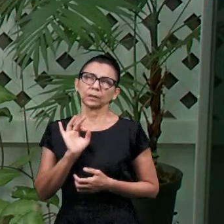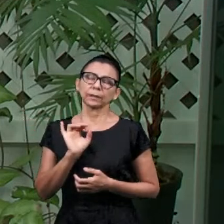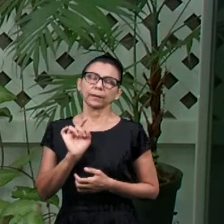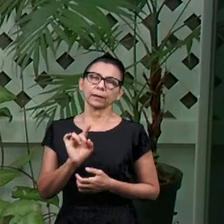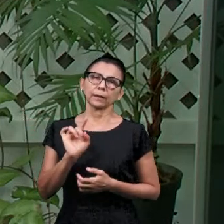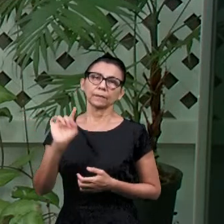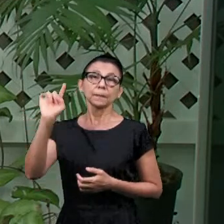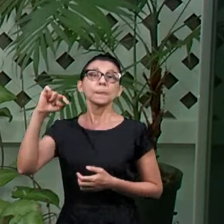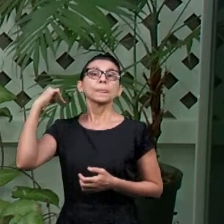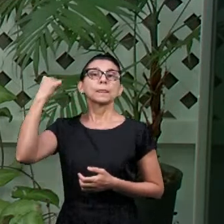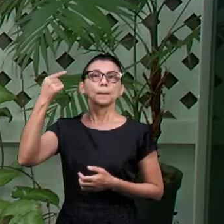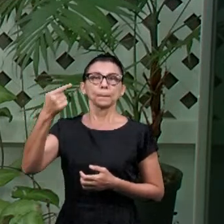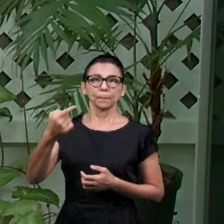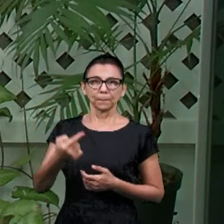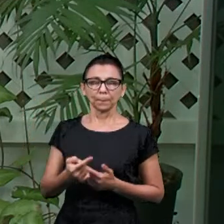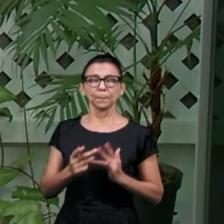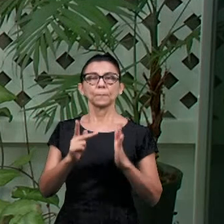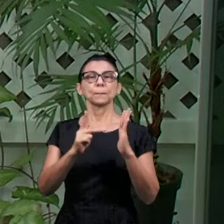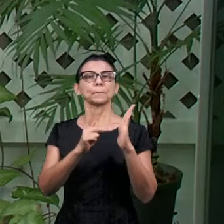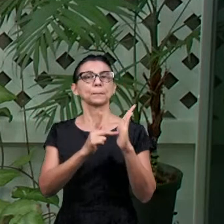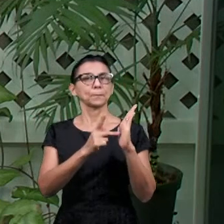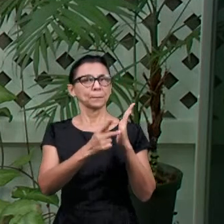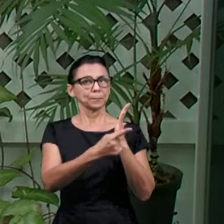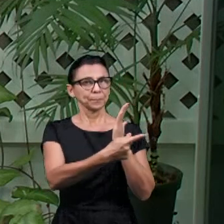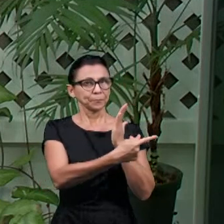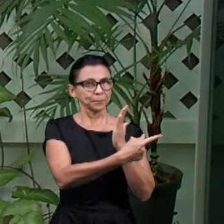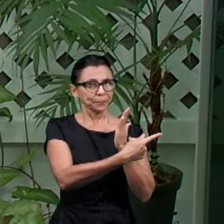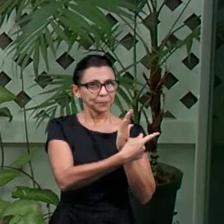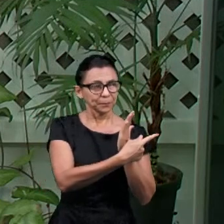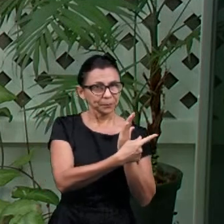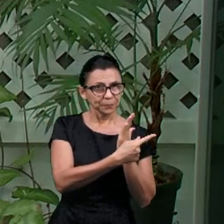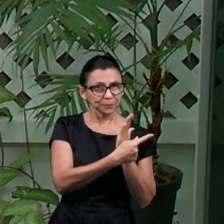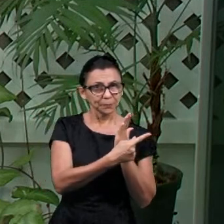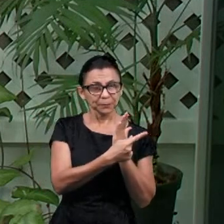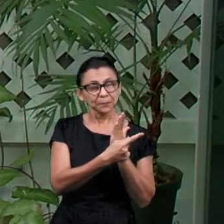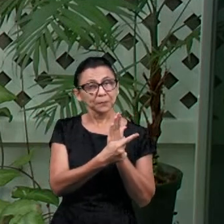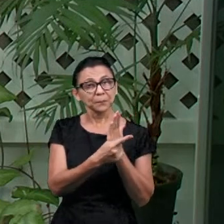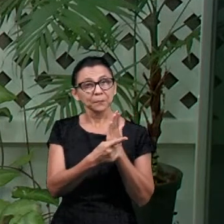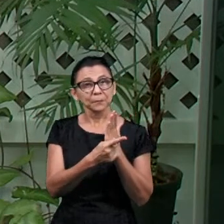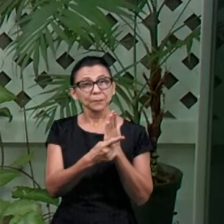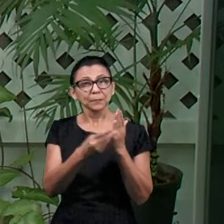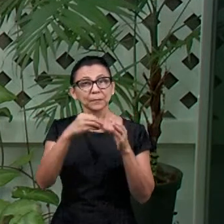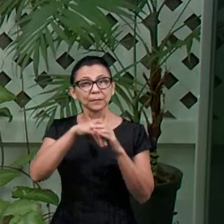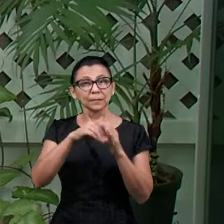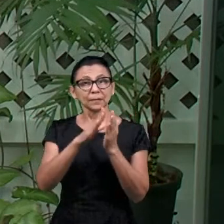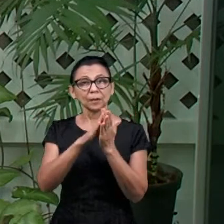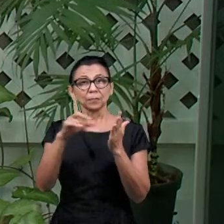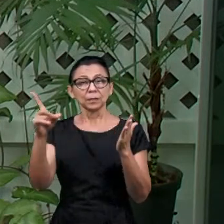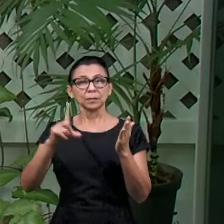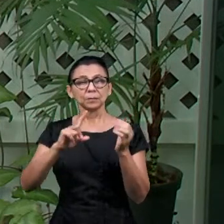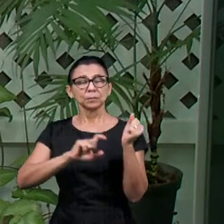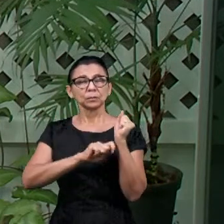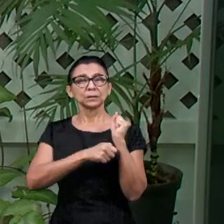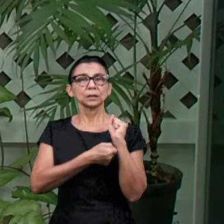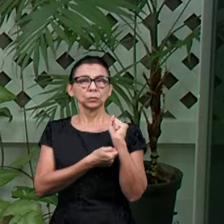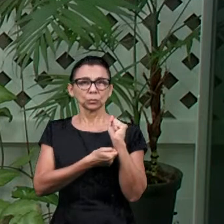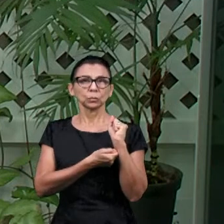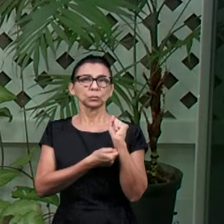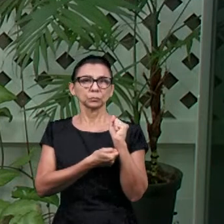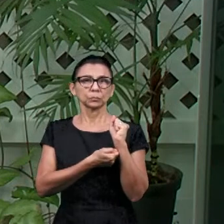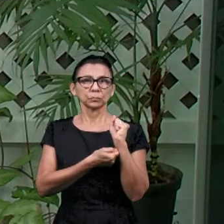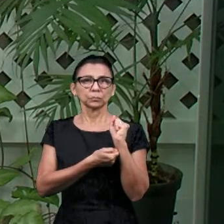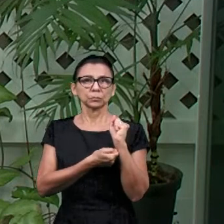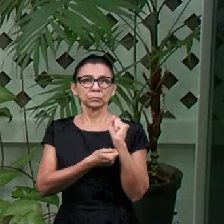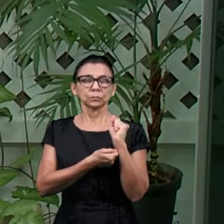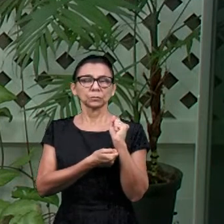na próxima parábola, que é o segredo que está dentro do tesouro. O segredo que está dentro do tesouro,